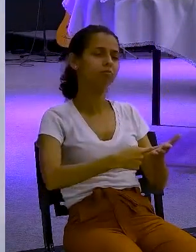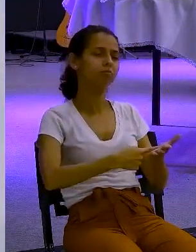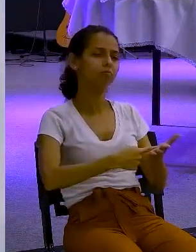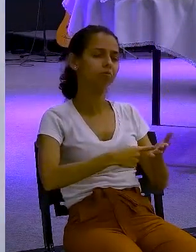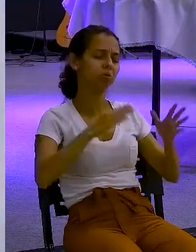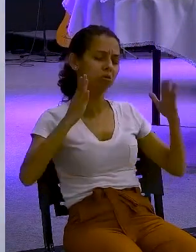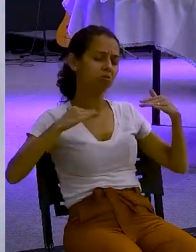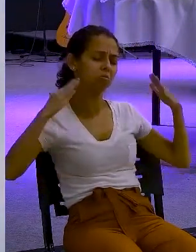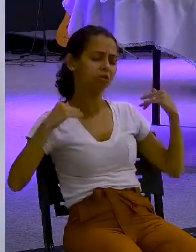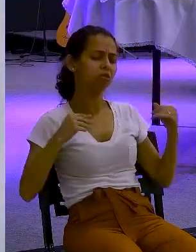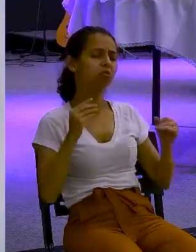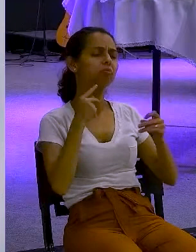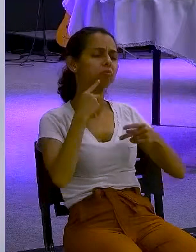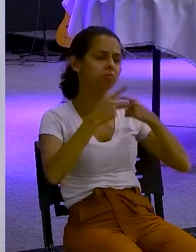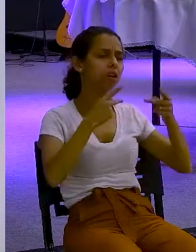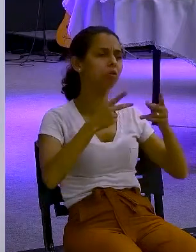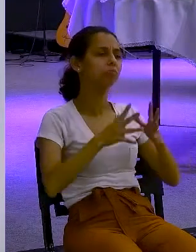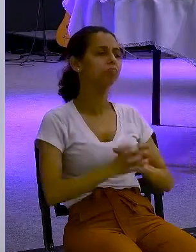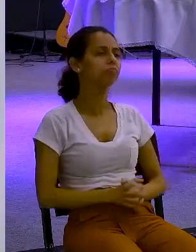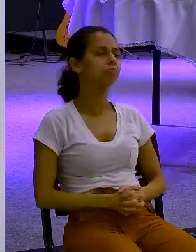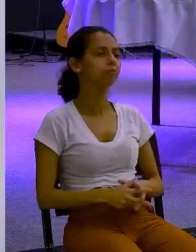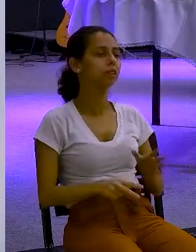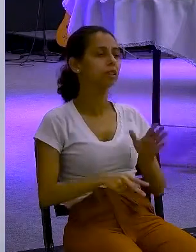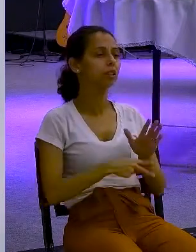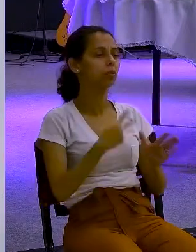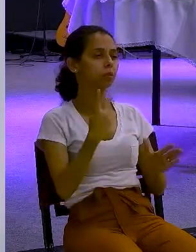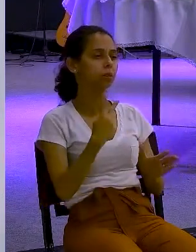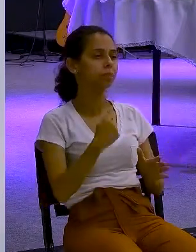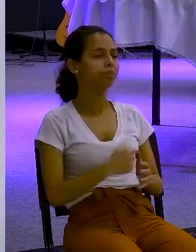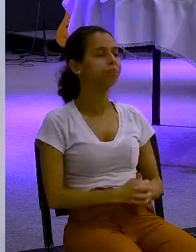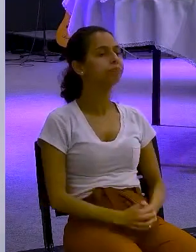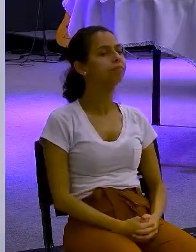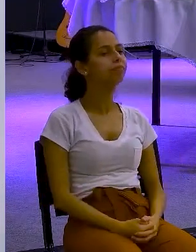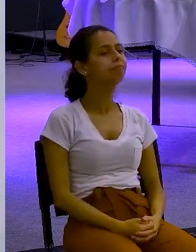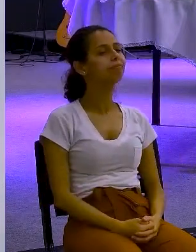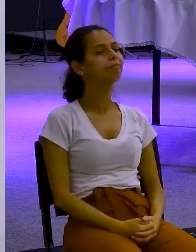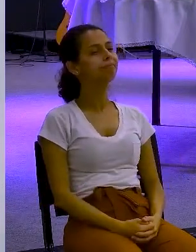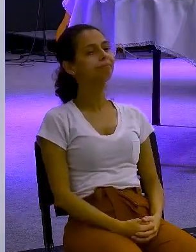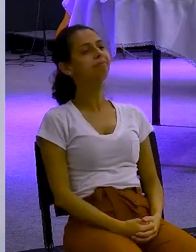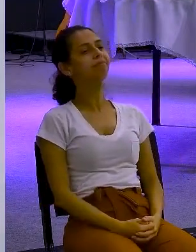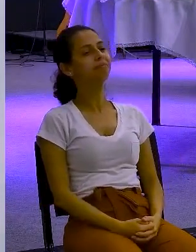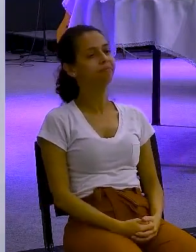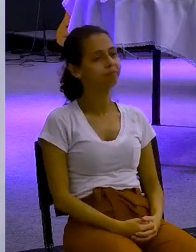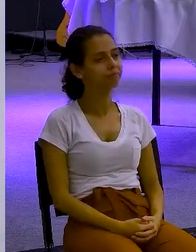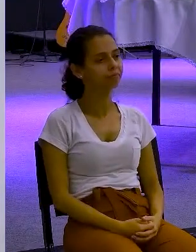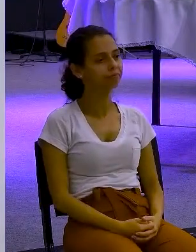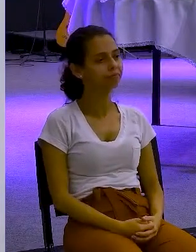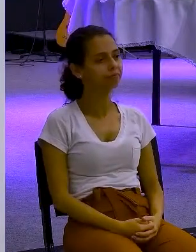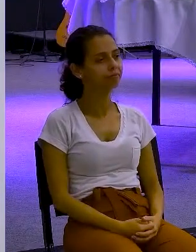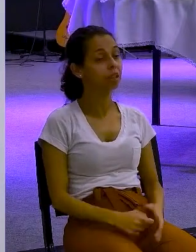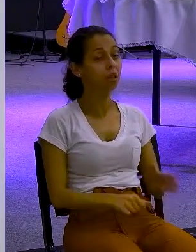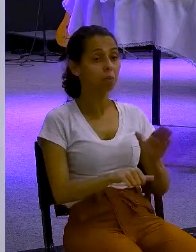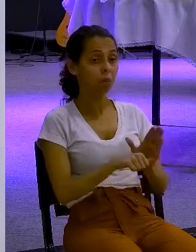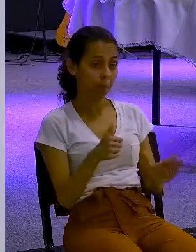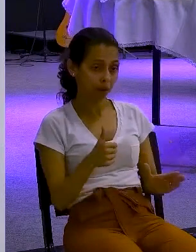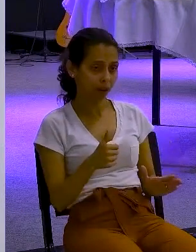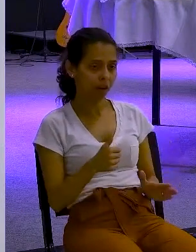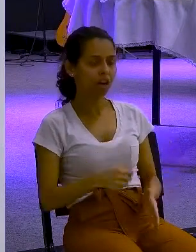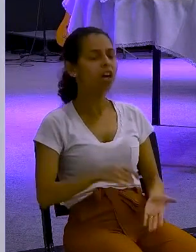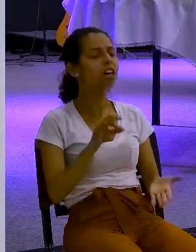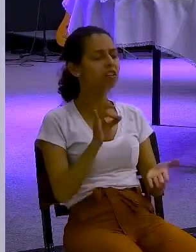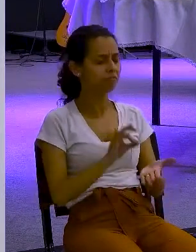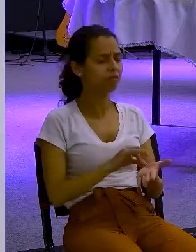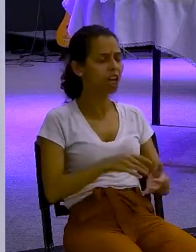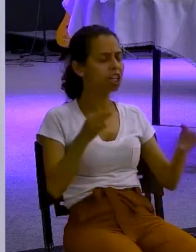A segunda coisa que nós podemos falar sobre a presença de Jesus a partir desse texto, a primeira é a confirmação do milagre, a